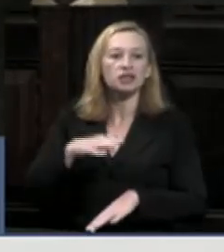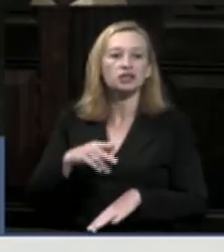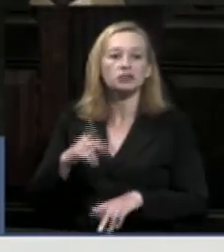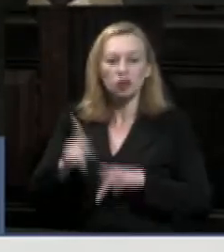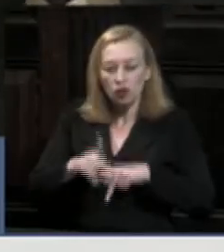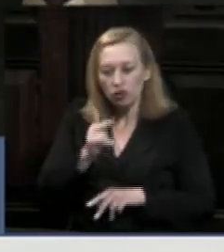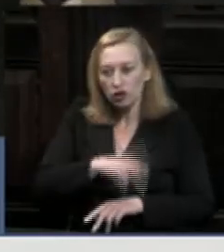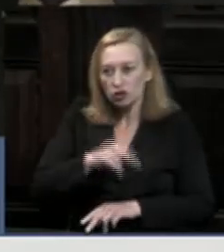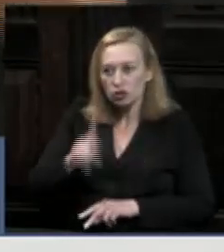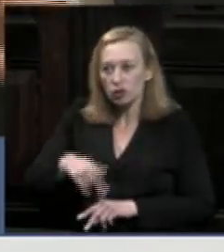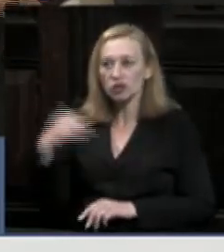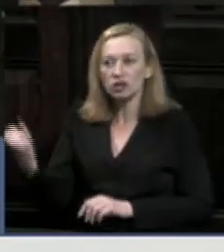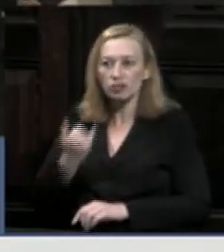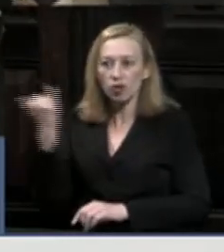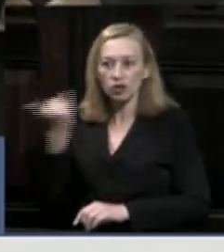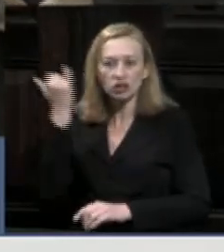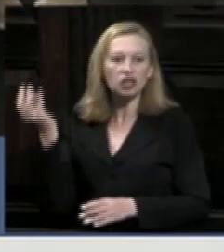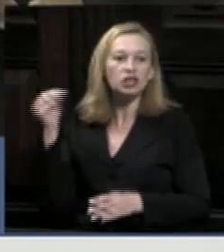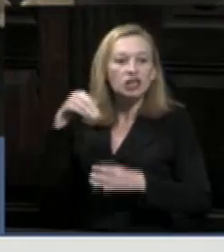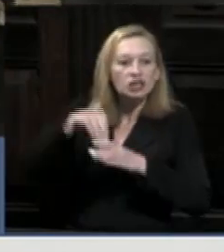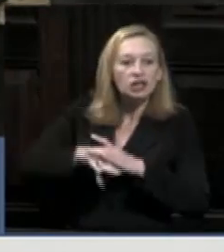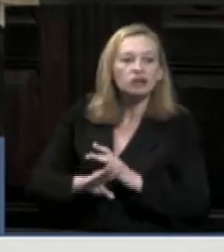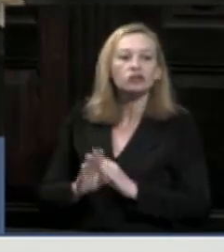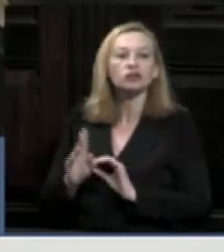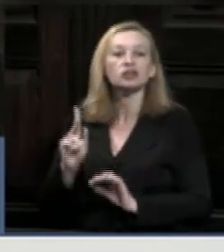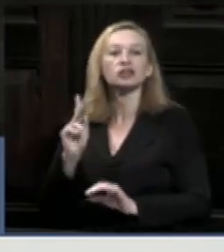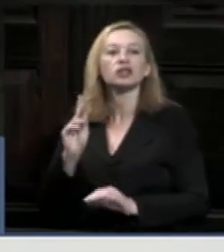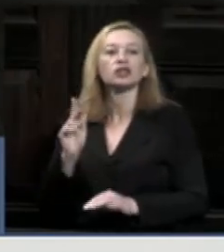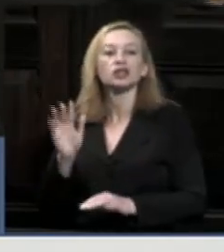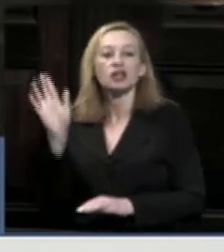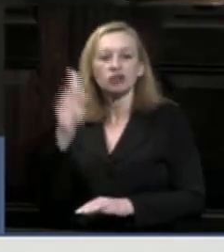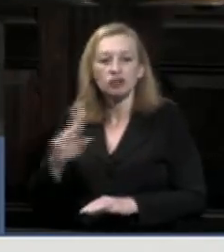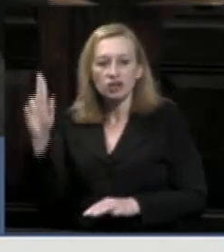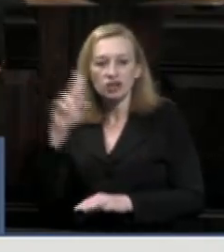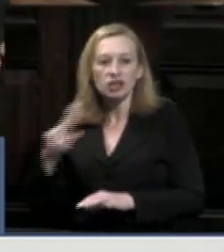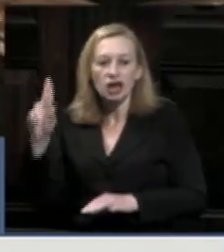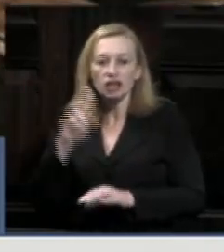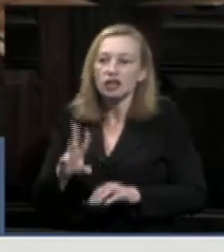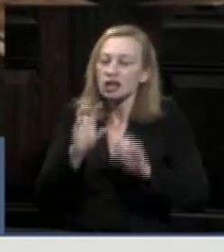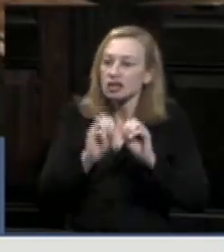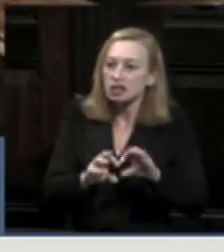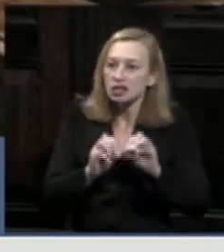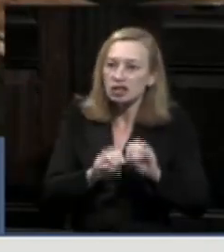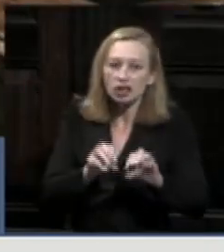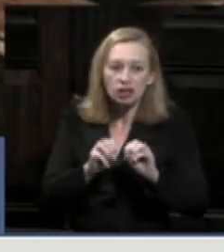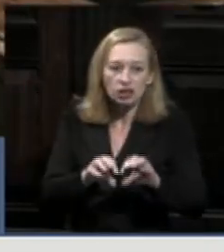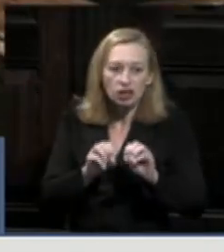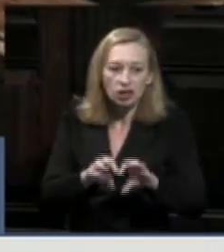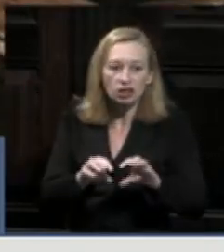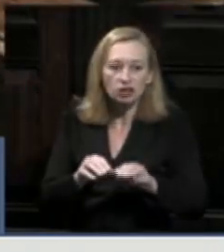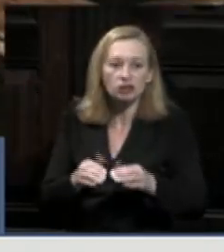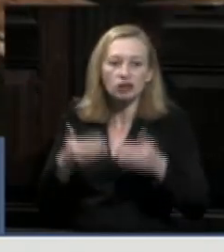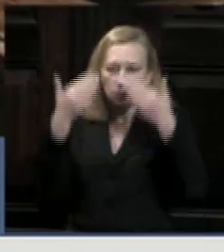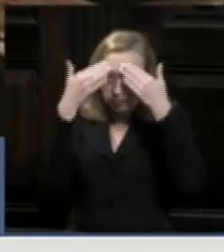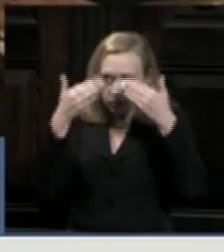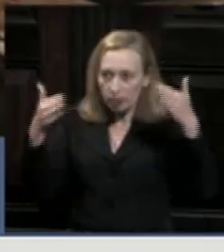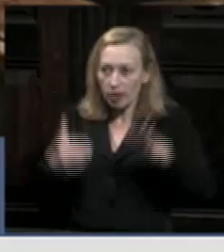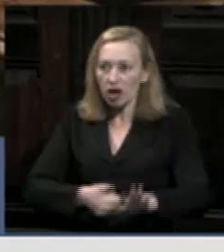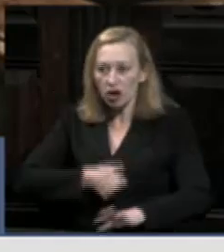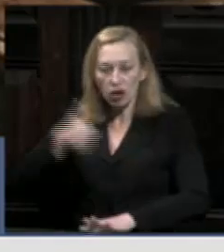mais doutores mas pós doutores que sejam negros que sejam indígenas que vem das universidades públicas